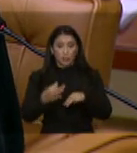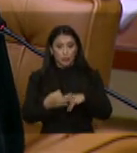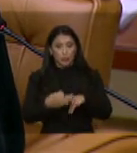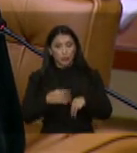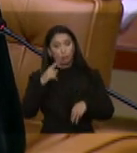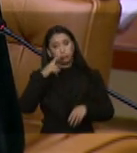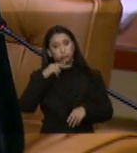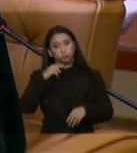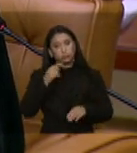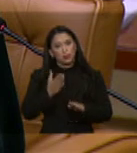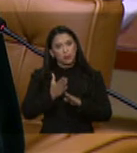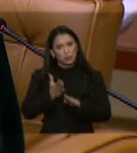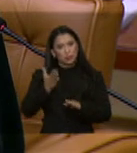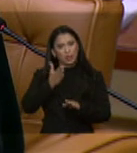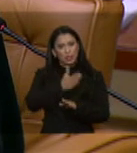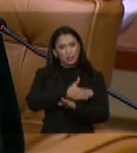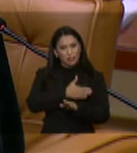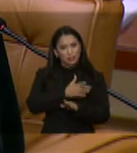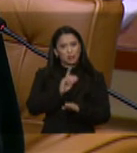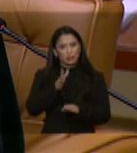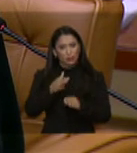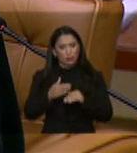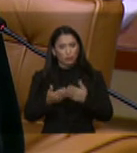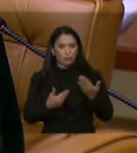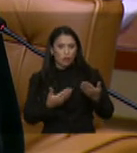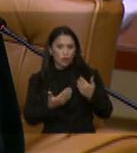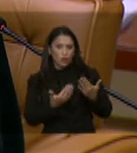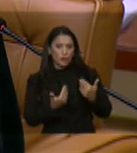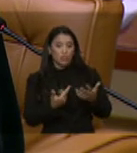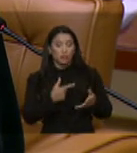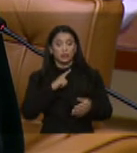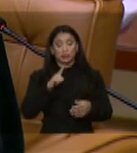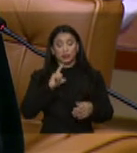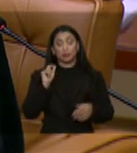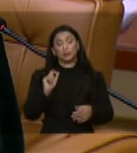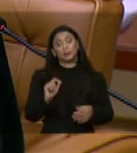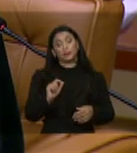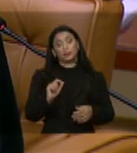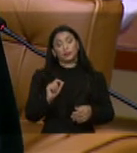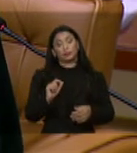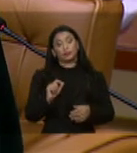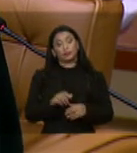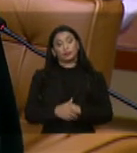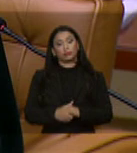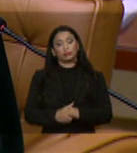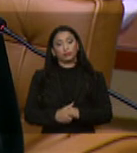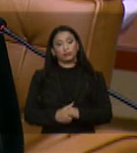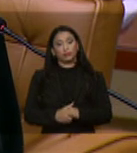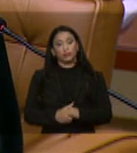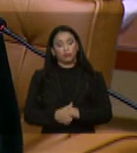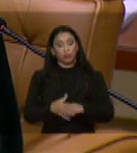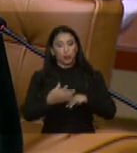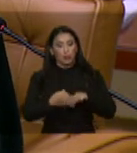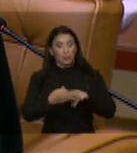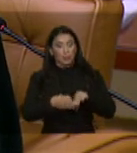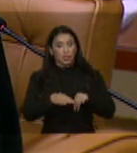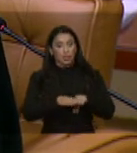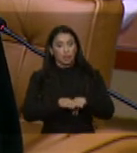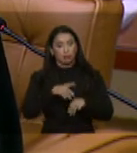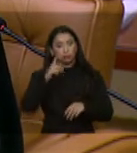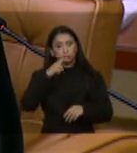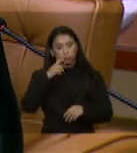anteriormente nesse sentido a declaração aqui também eu brinquei com isso Gilmar por arrastamento